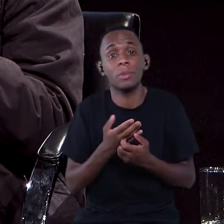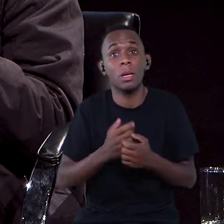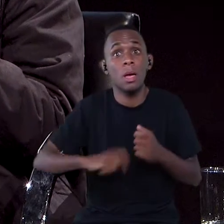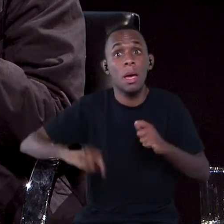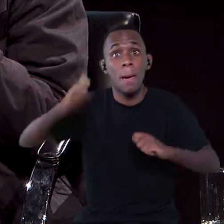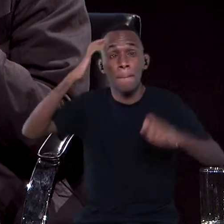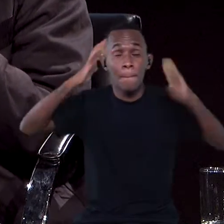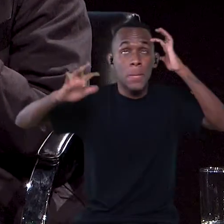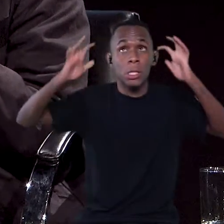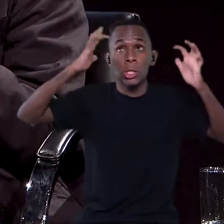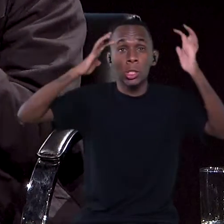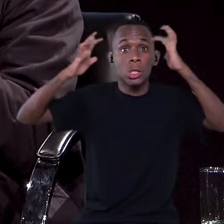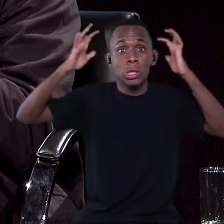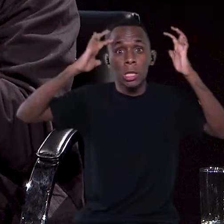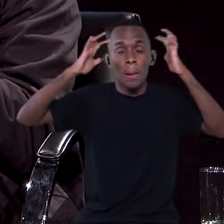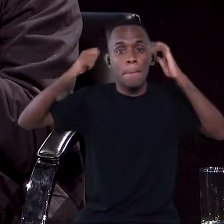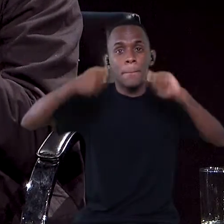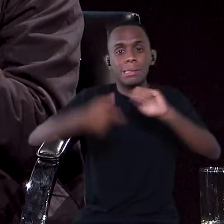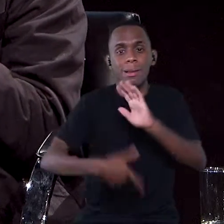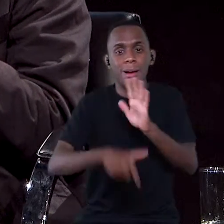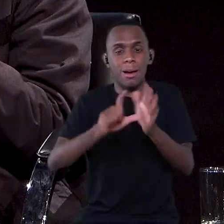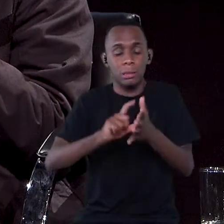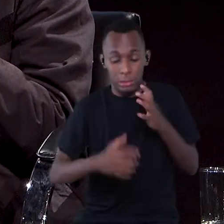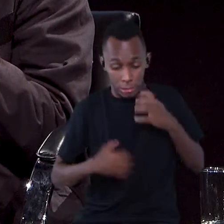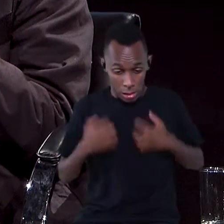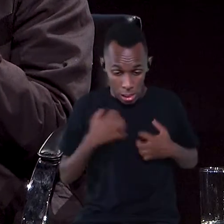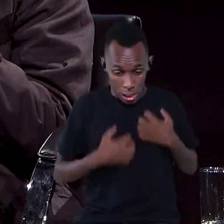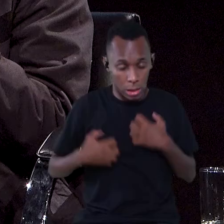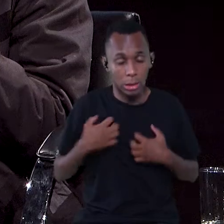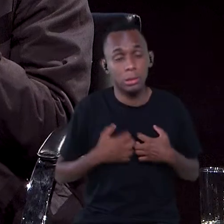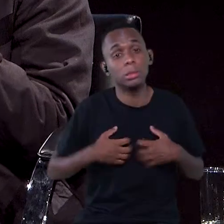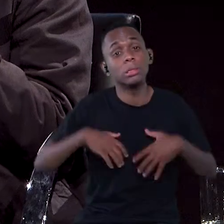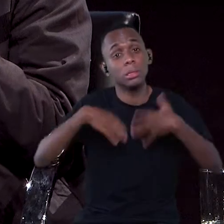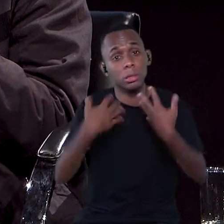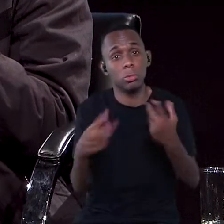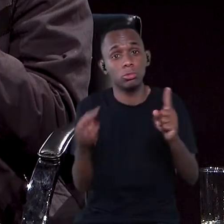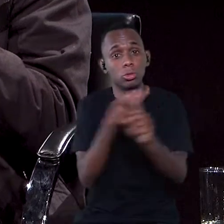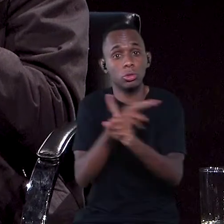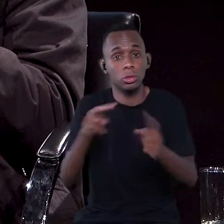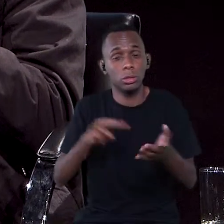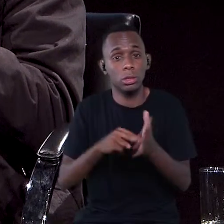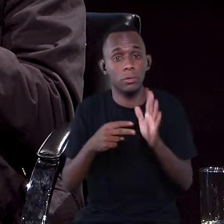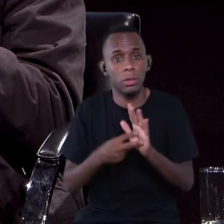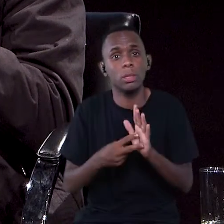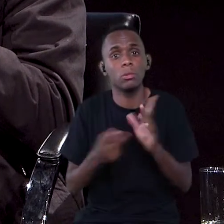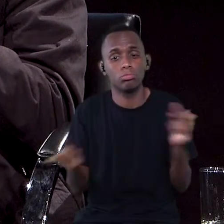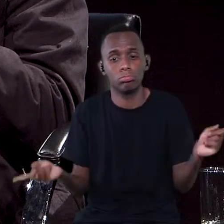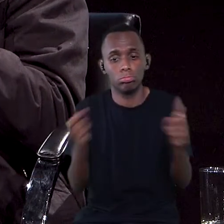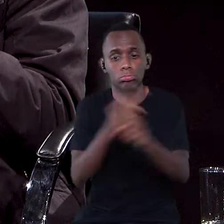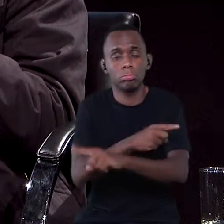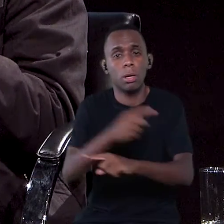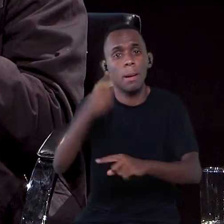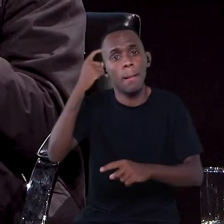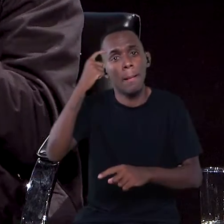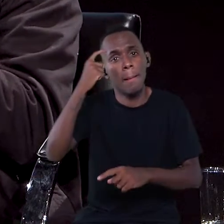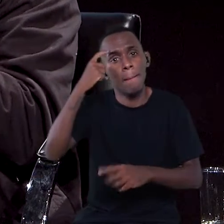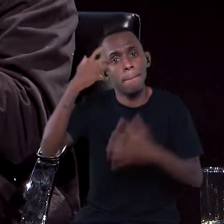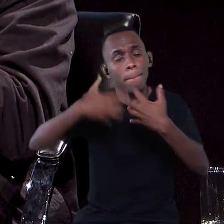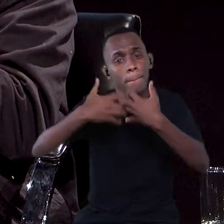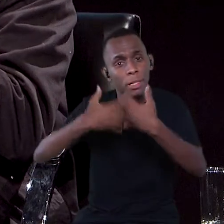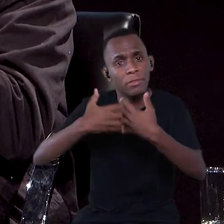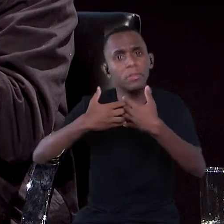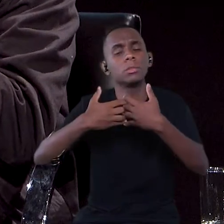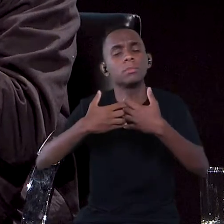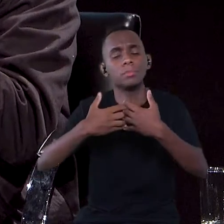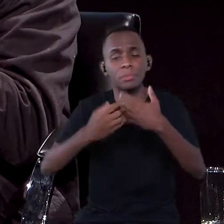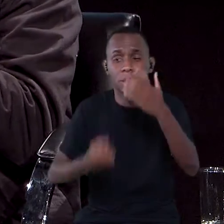de situações de distopia. Então, nós teríamos, sob essa perspectiva, ao contrário do que se pensa, um cenário perfeito para a